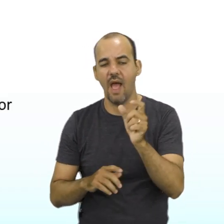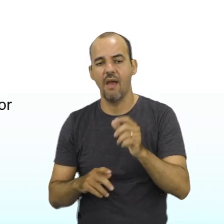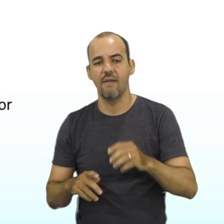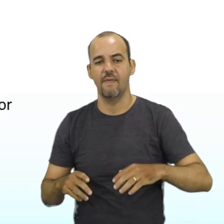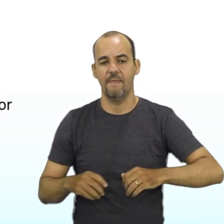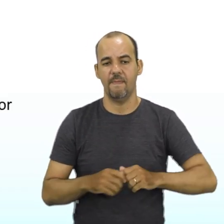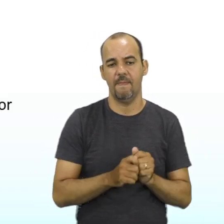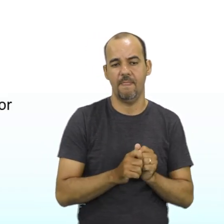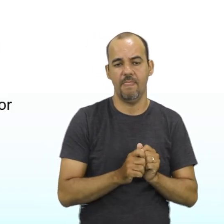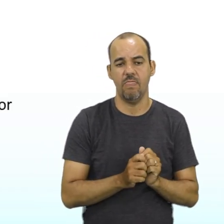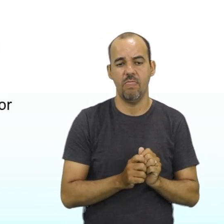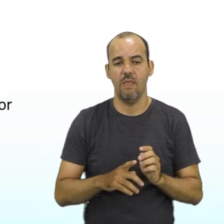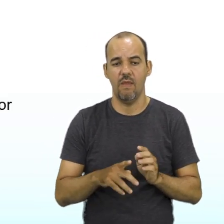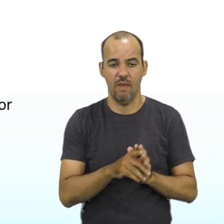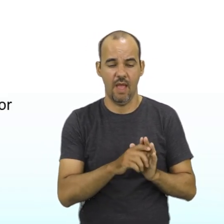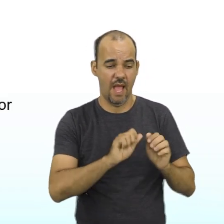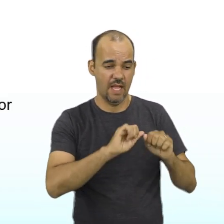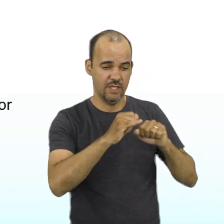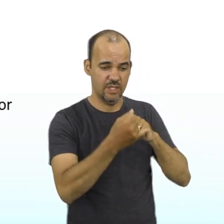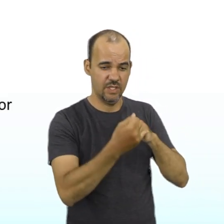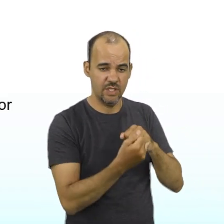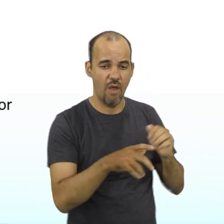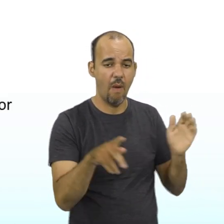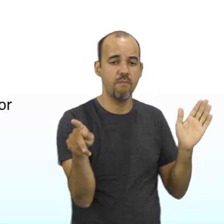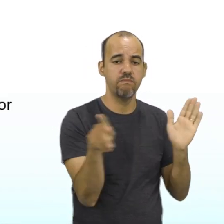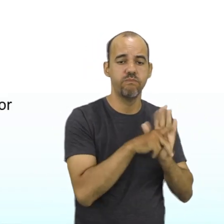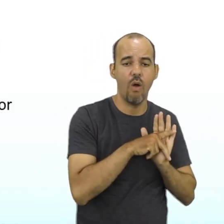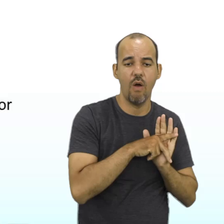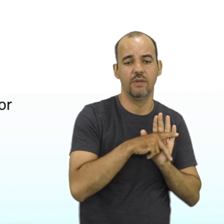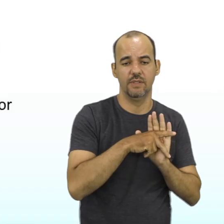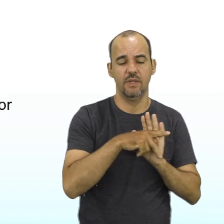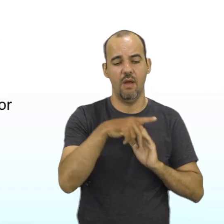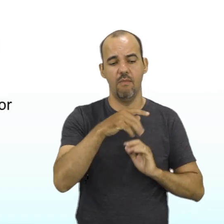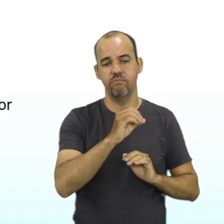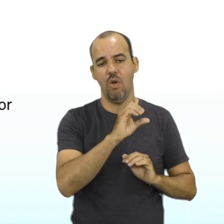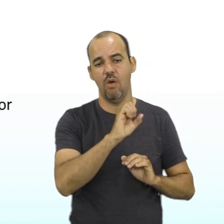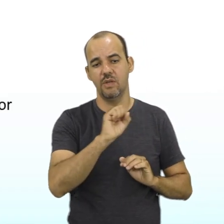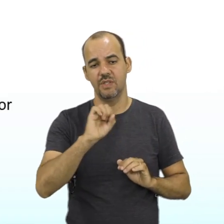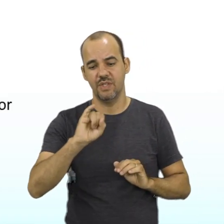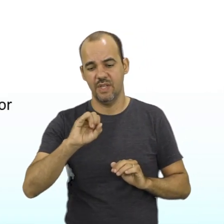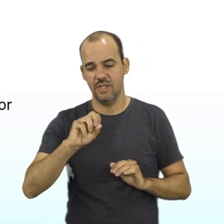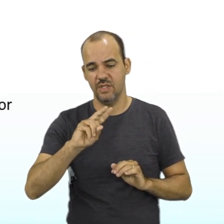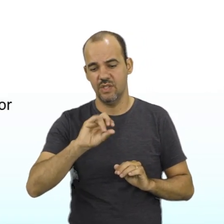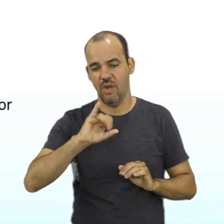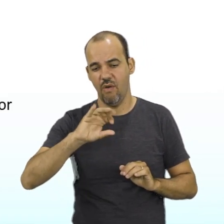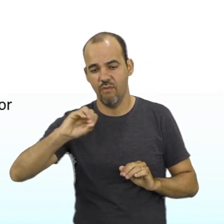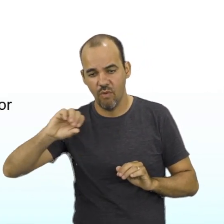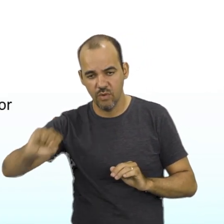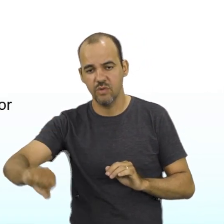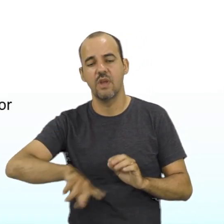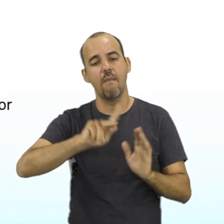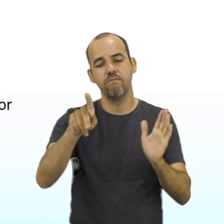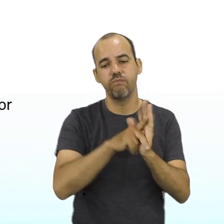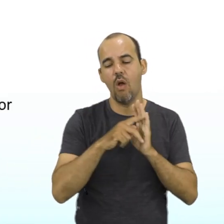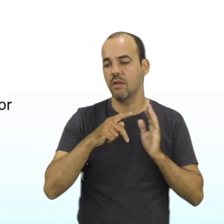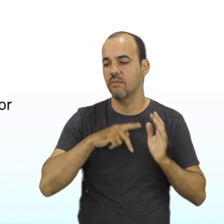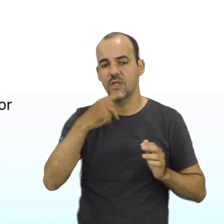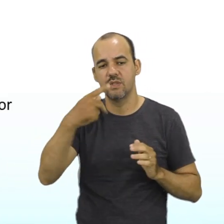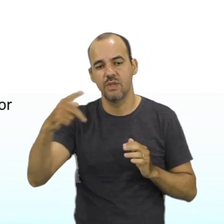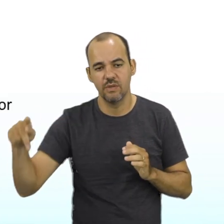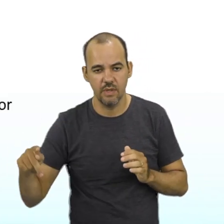o interlocutor tem com algo ou com alguém, e os substantivos é uma classe de palavras variáveis